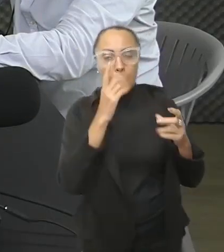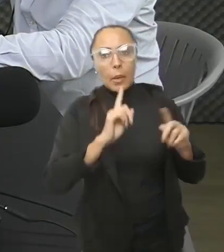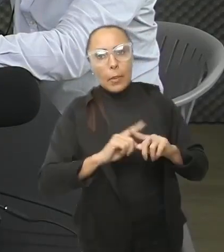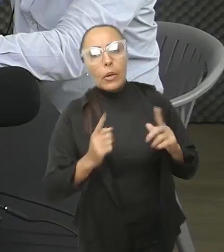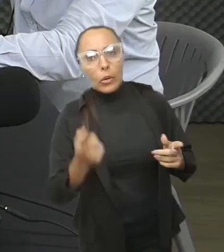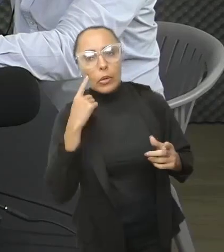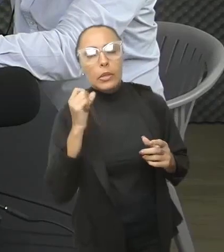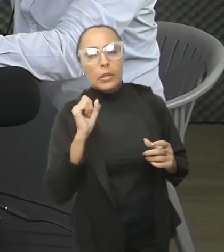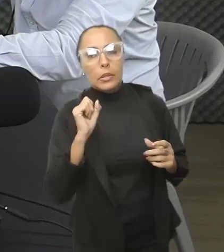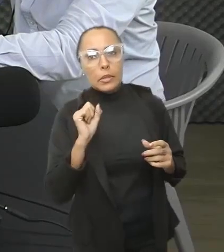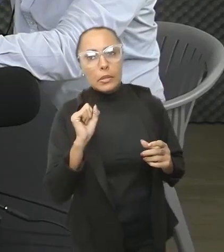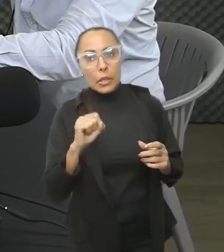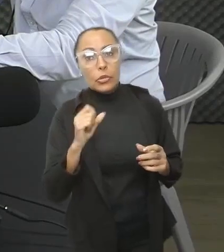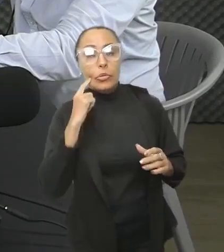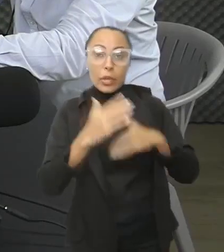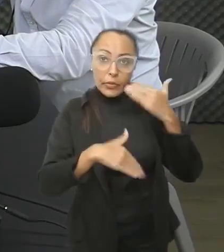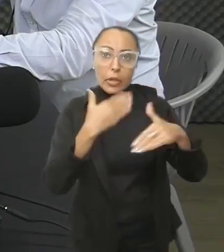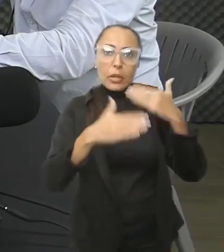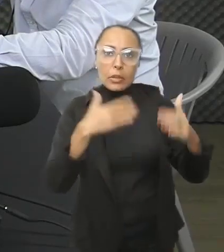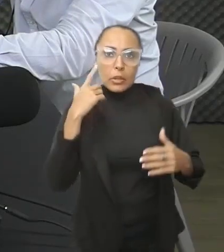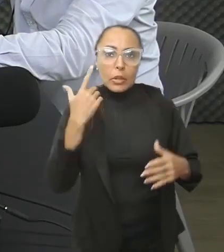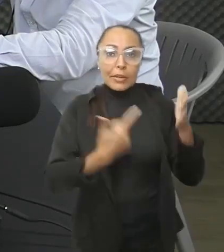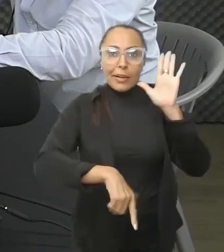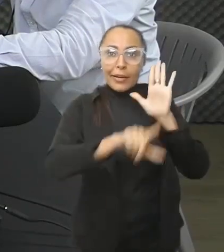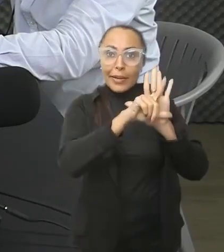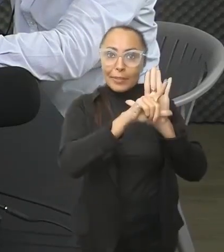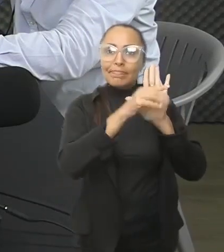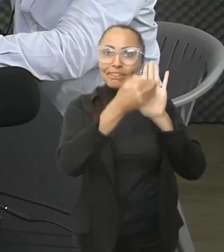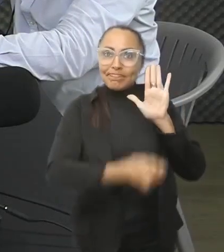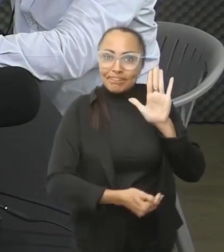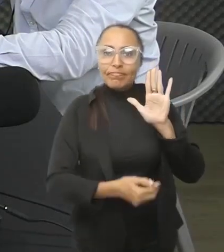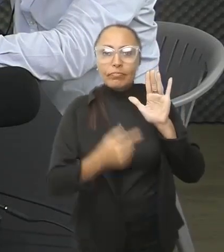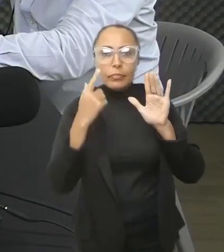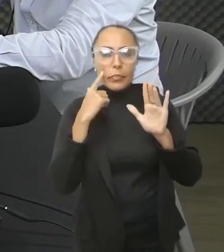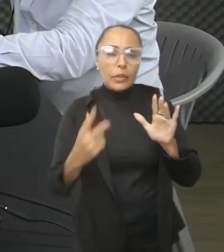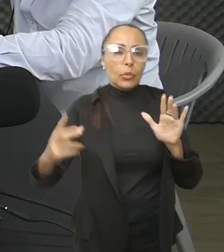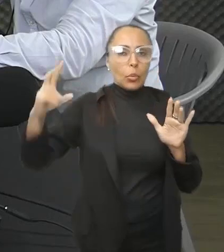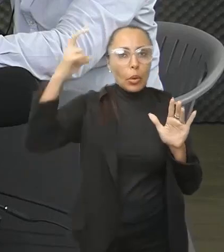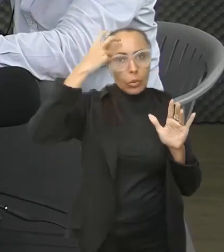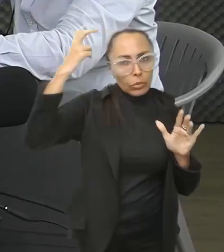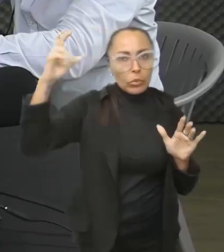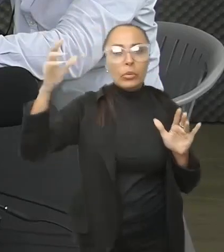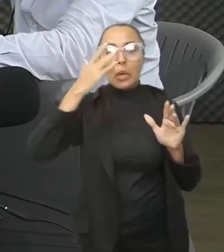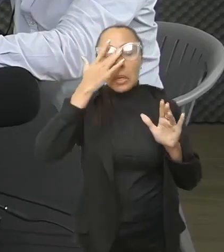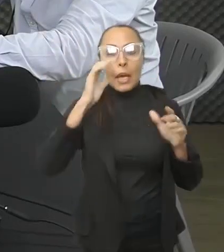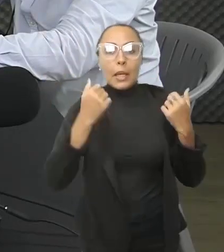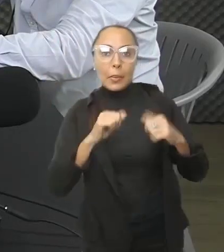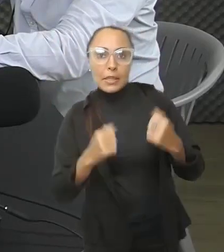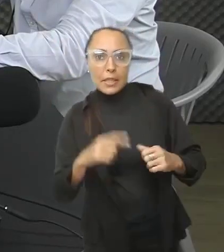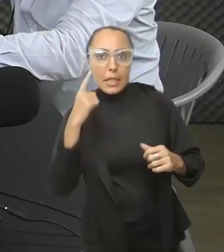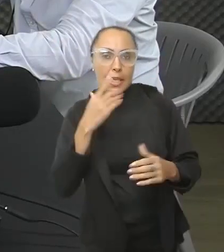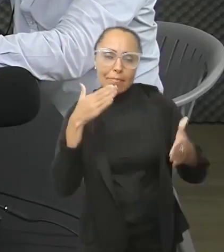sejam os avanços da legislação, isso é uma cultura que ela precisa ser